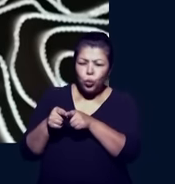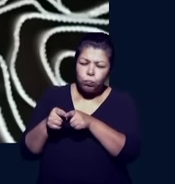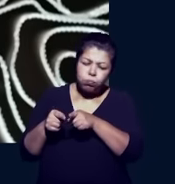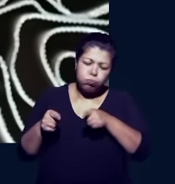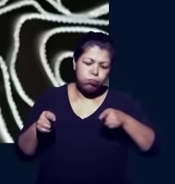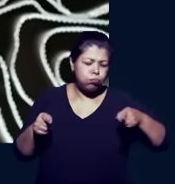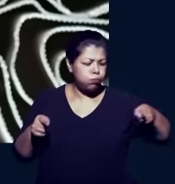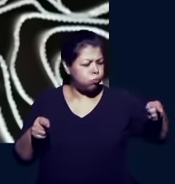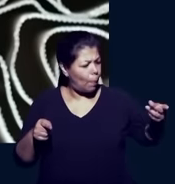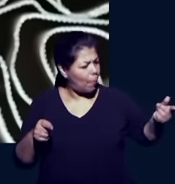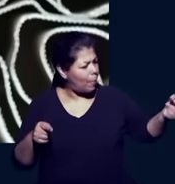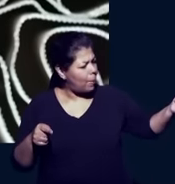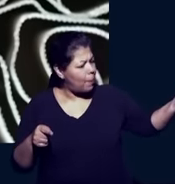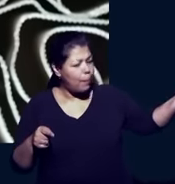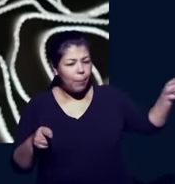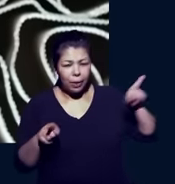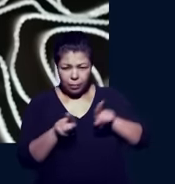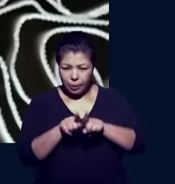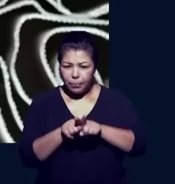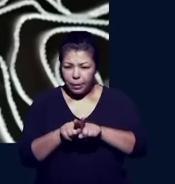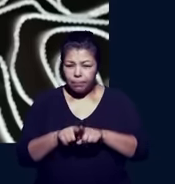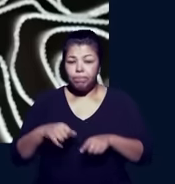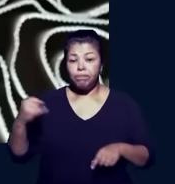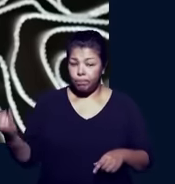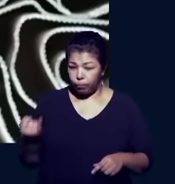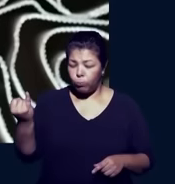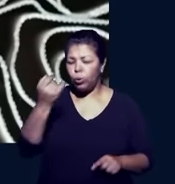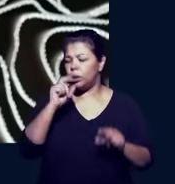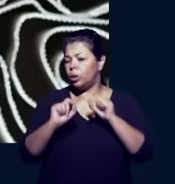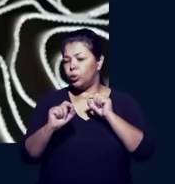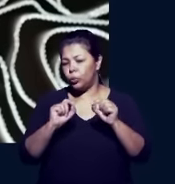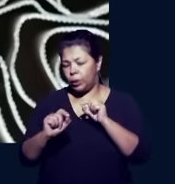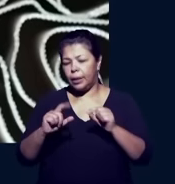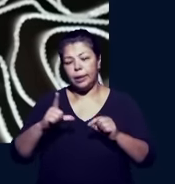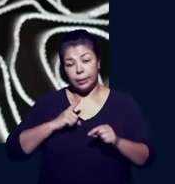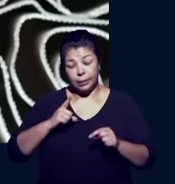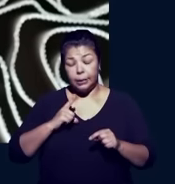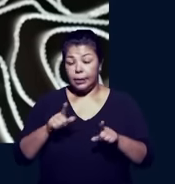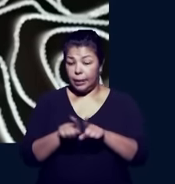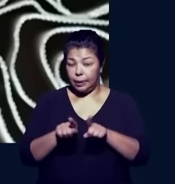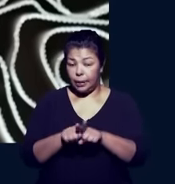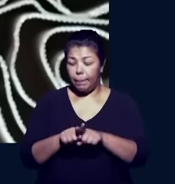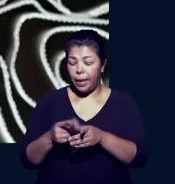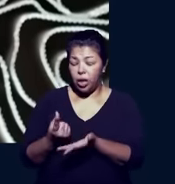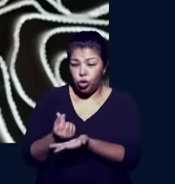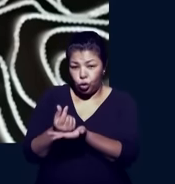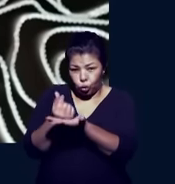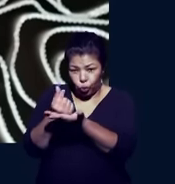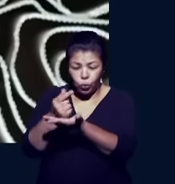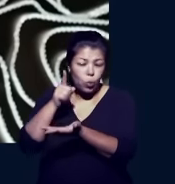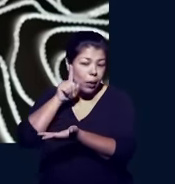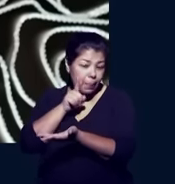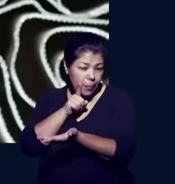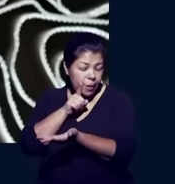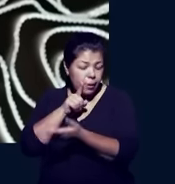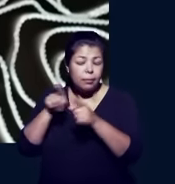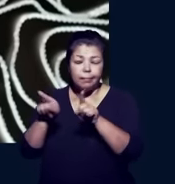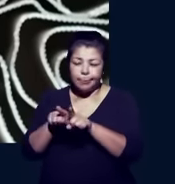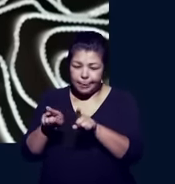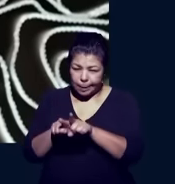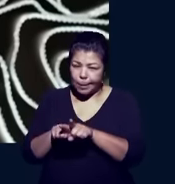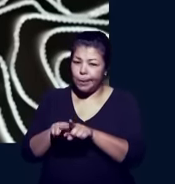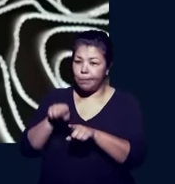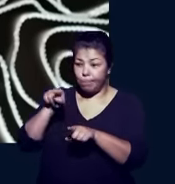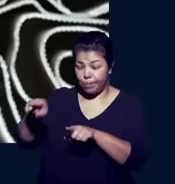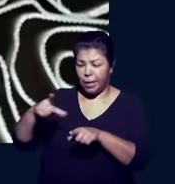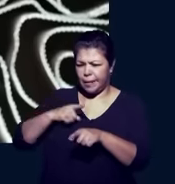fatores técnicos também importantes né que o O Tesouro americano por algum motivo diferente das ou dos indivíduos não alongou